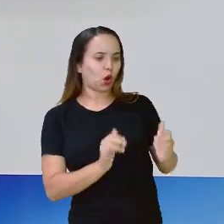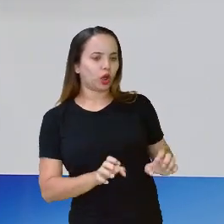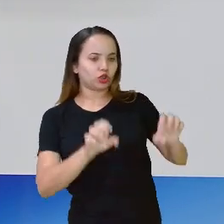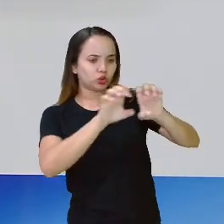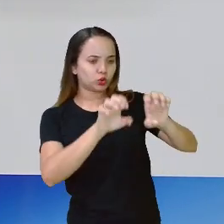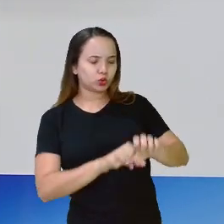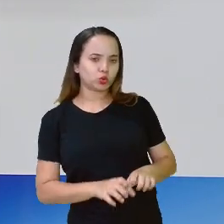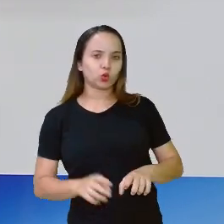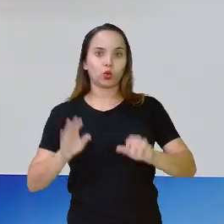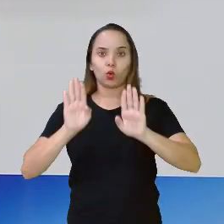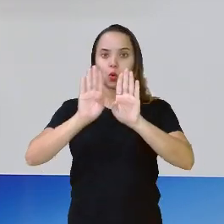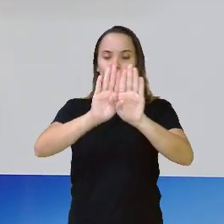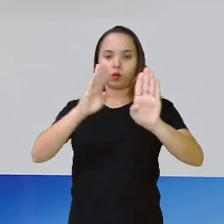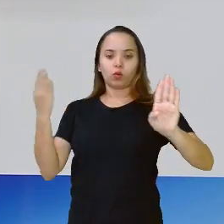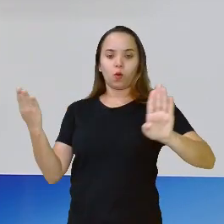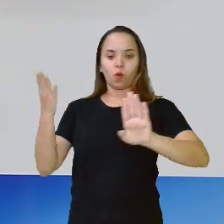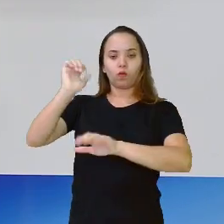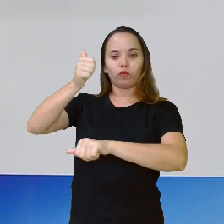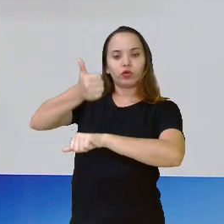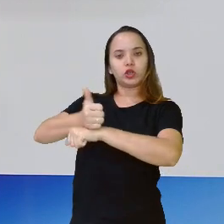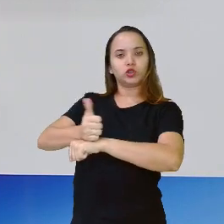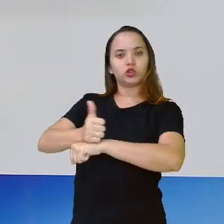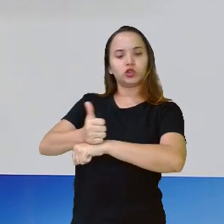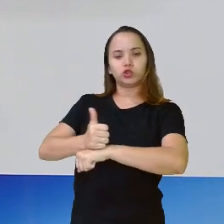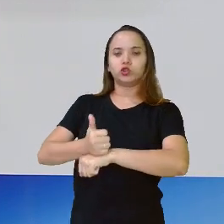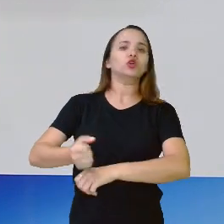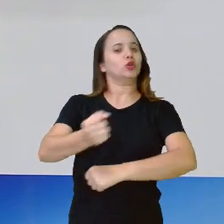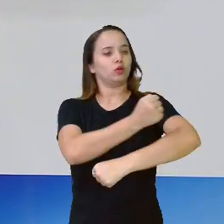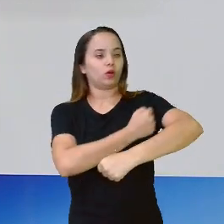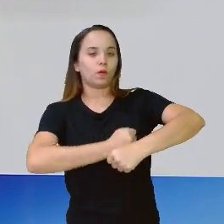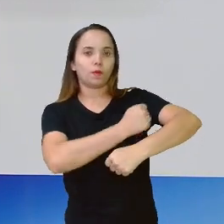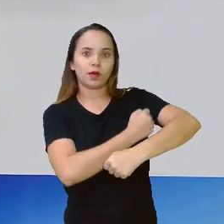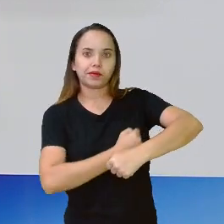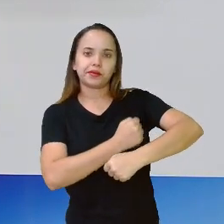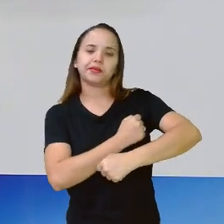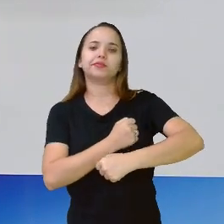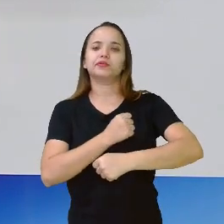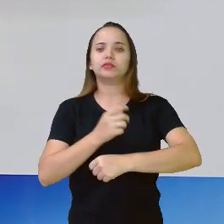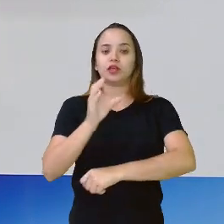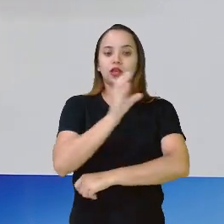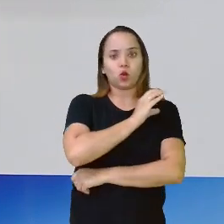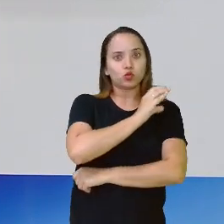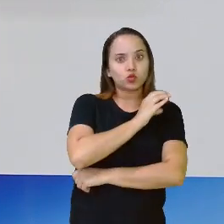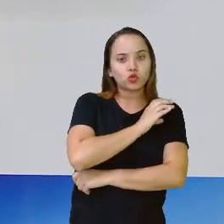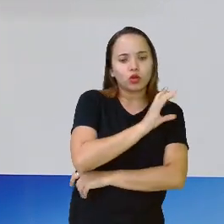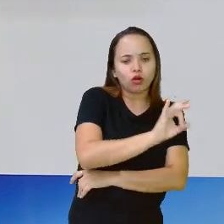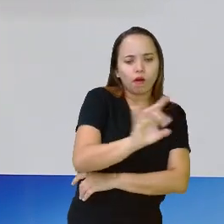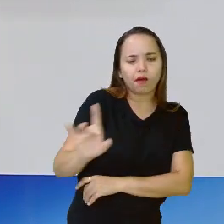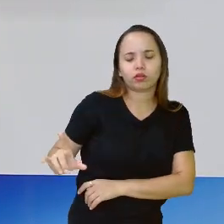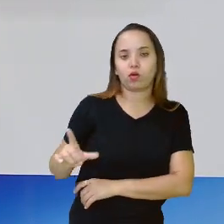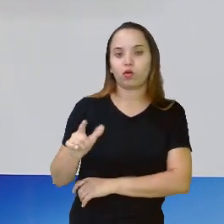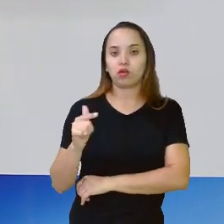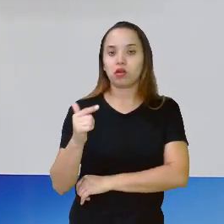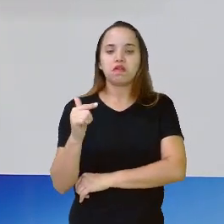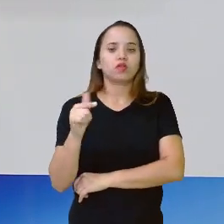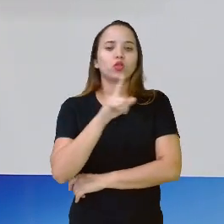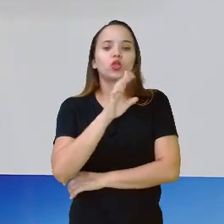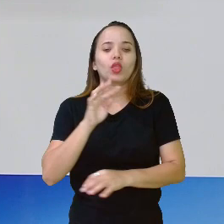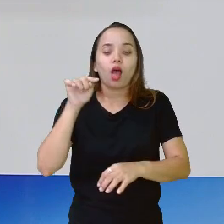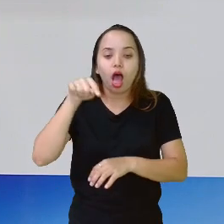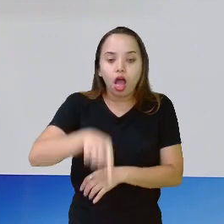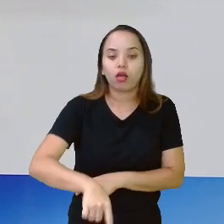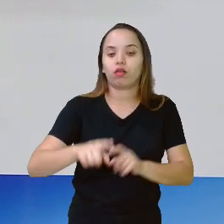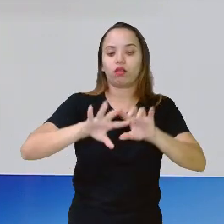os colegas, entender que ali não tem ninguém com maior direito ou menor direito. Todos têm